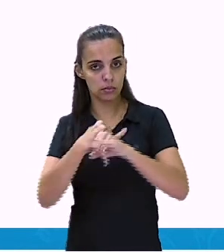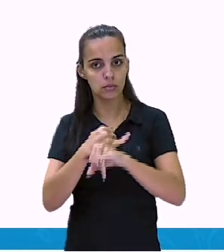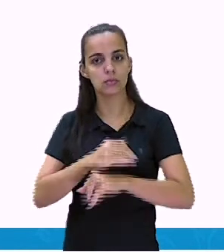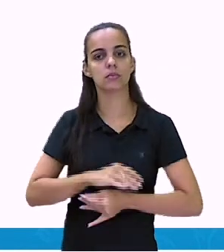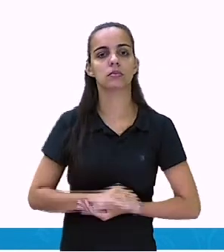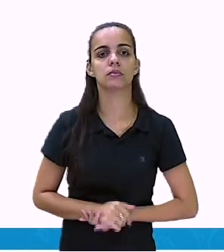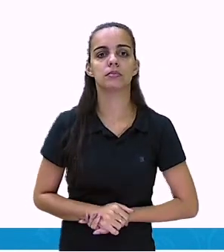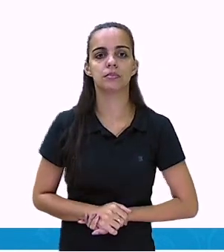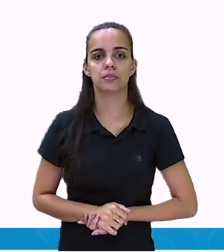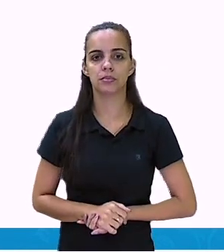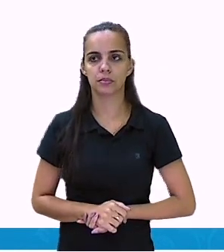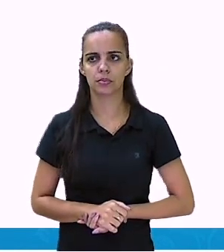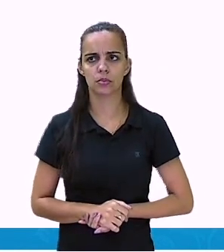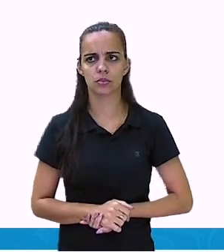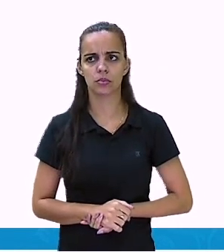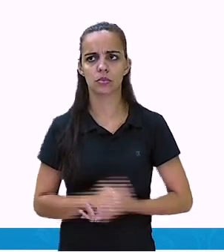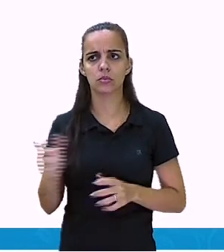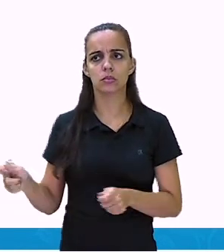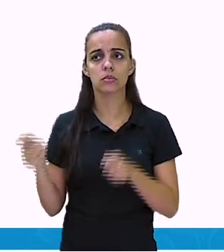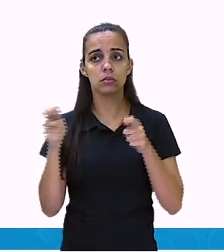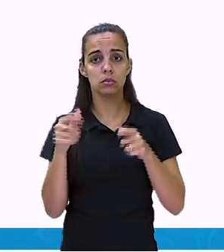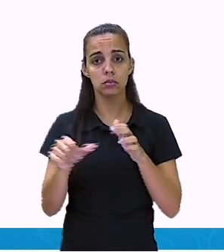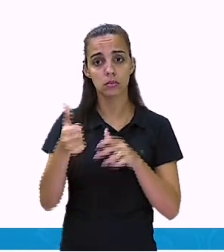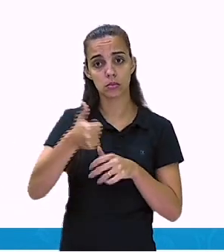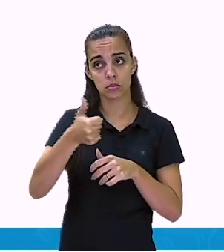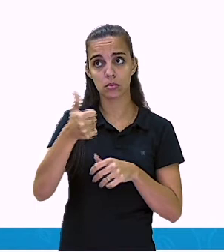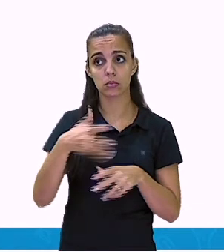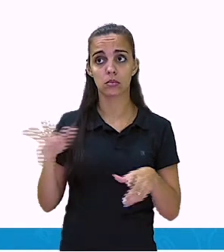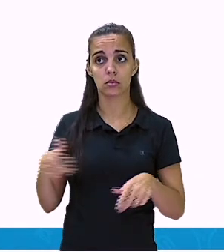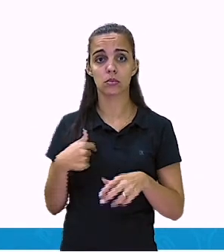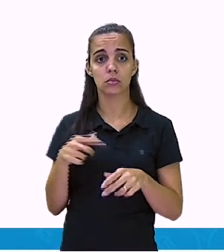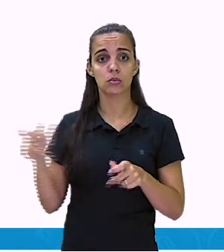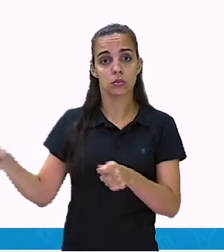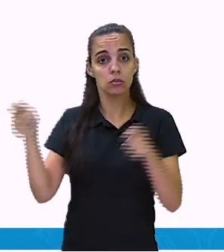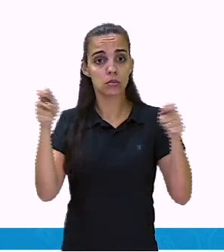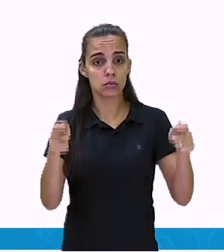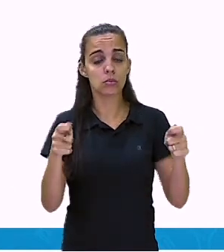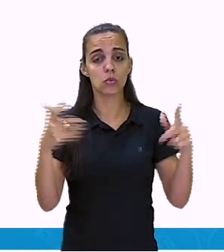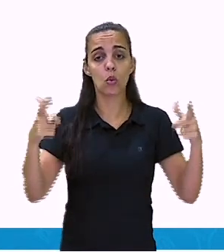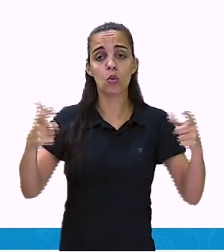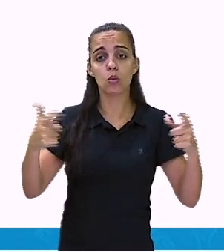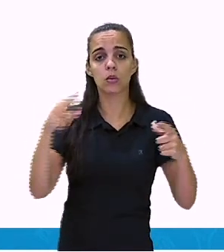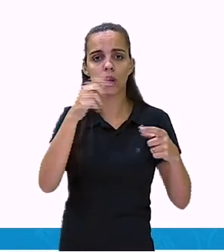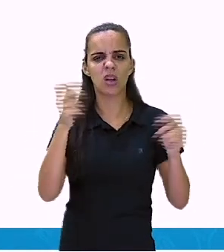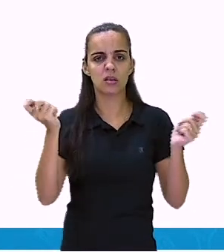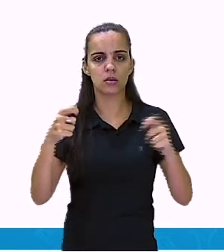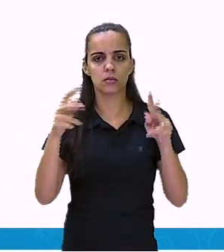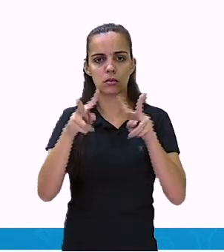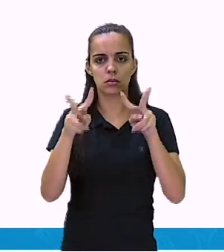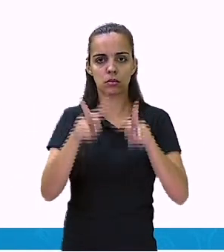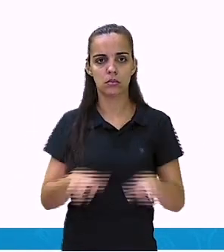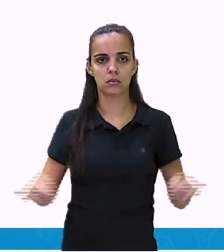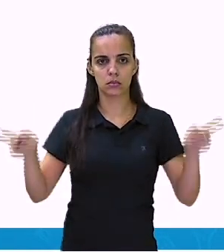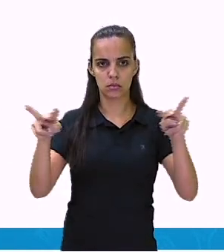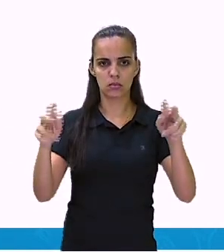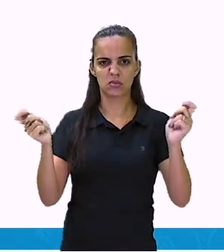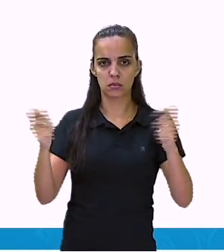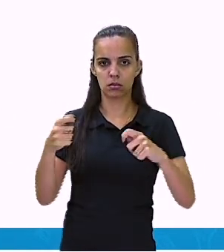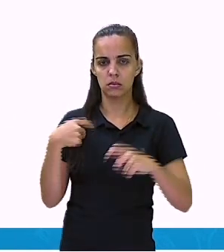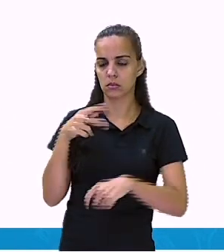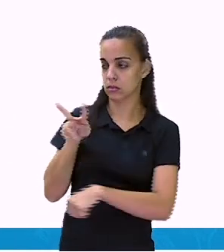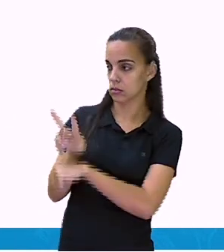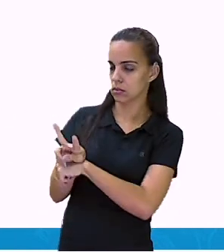internet. Vamos ver. Primeiro, instale o computador em um local no qual seja